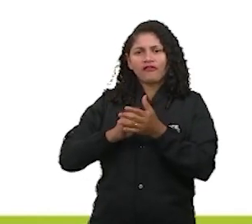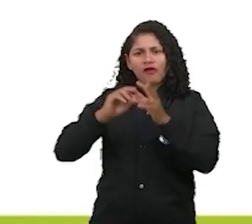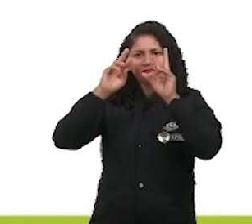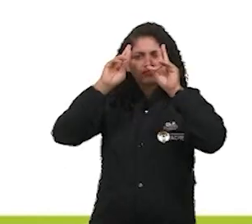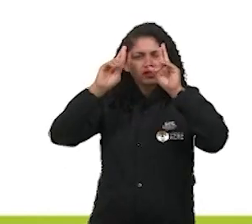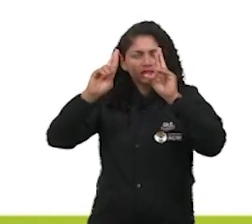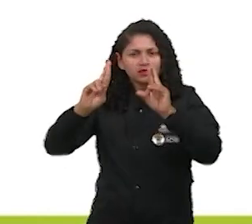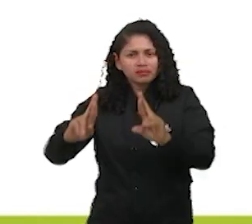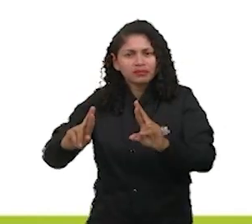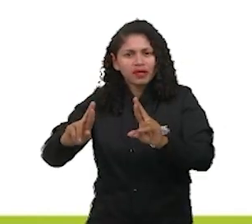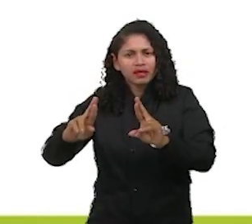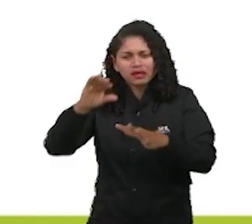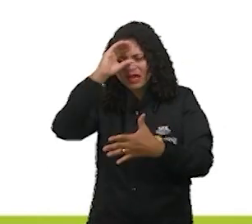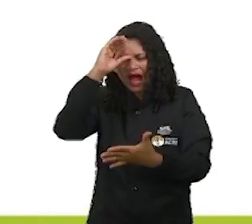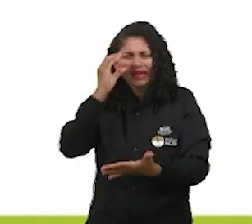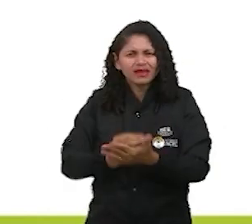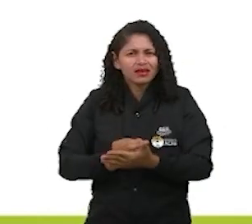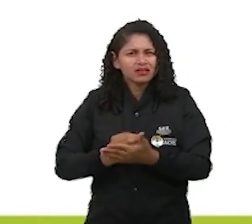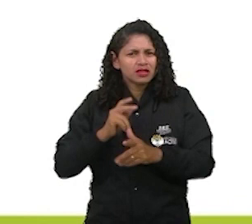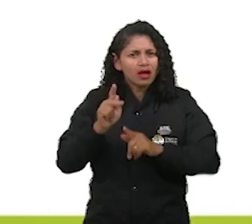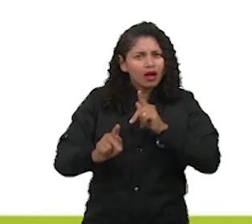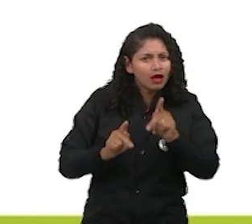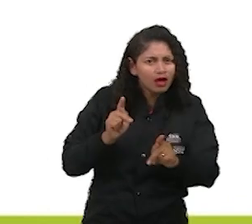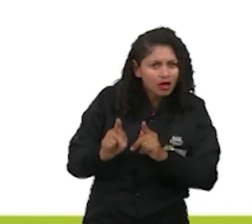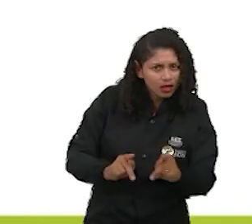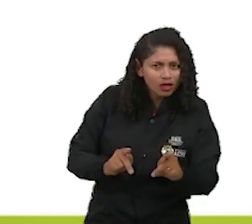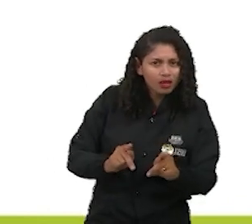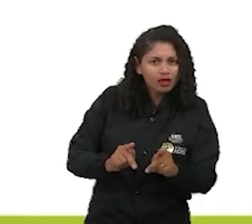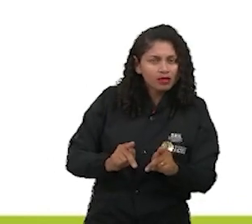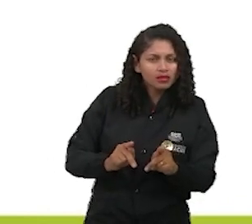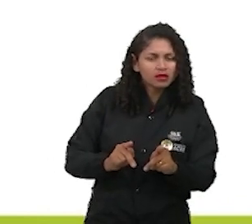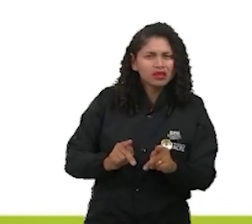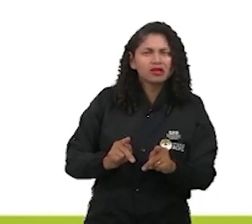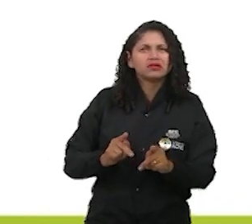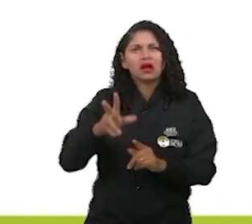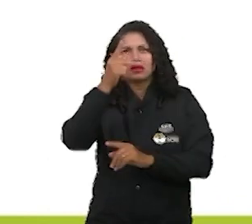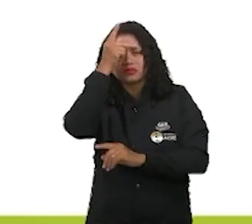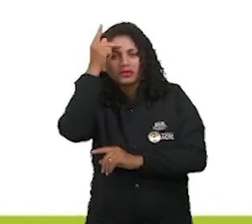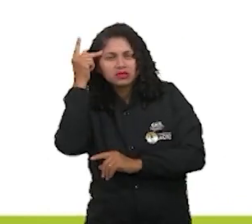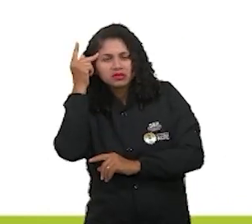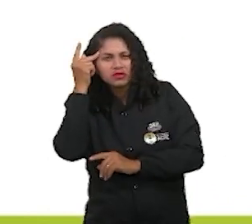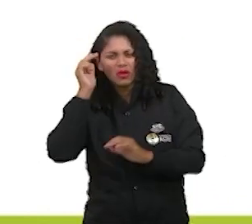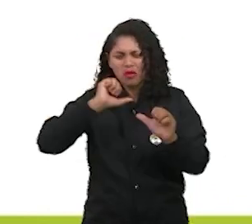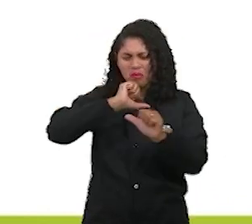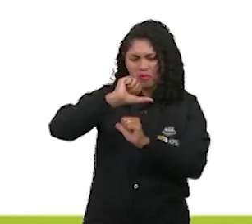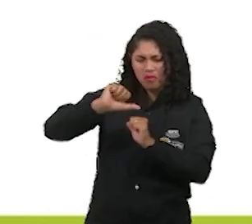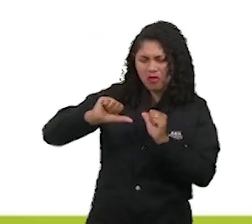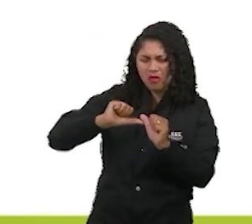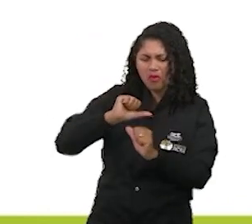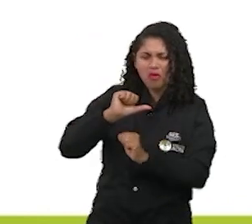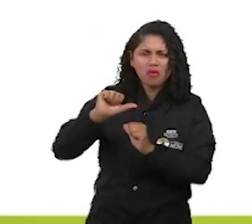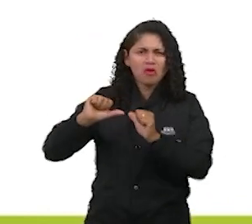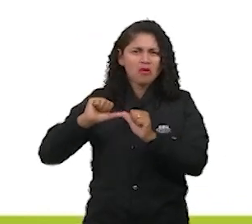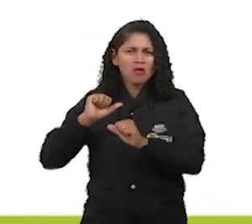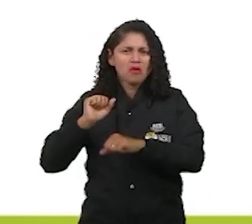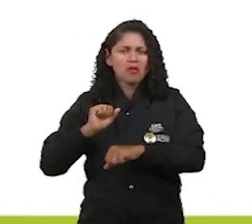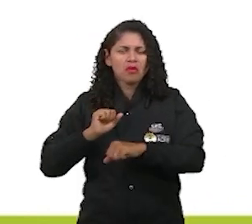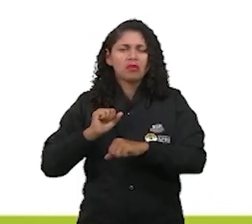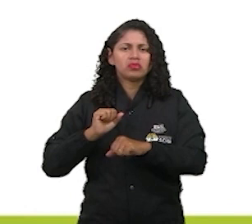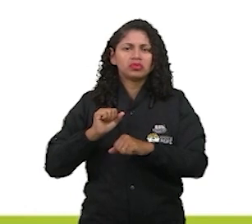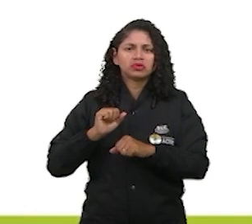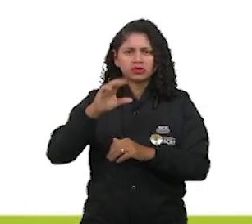do povo. Ou seja, as pessoas, elas têm resiliência, elas mudam aí diante